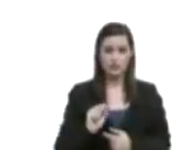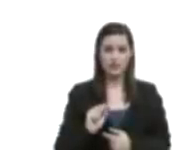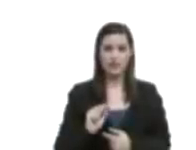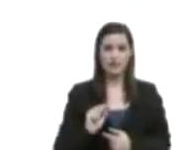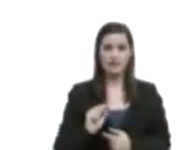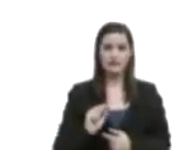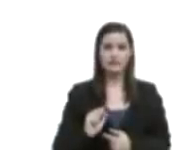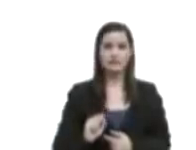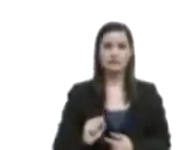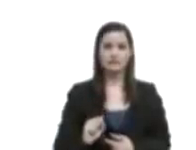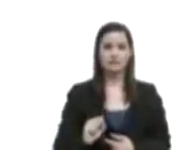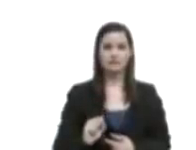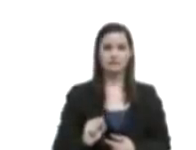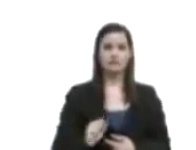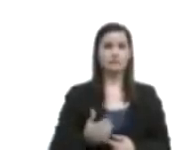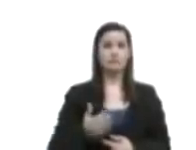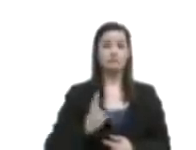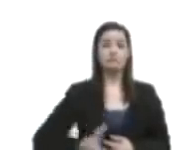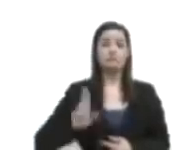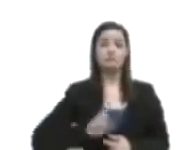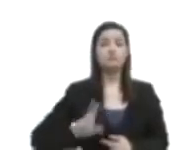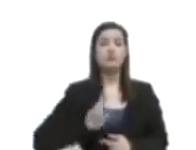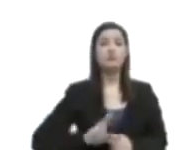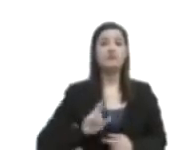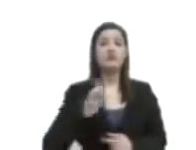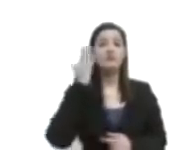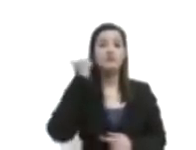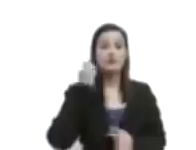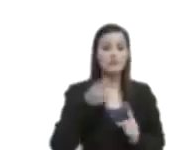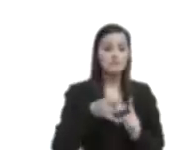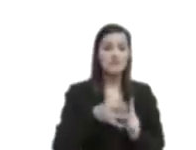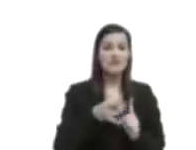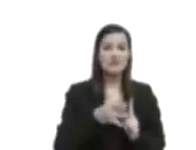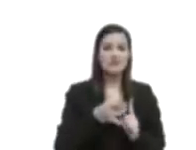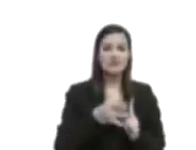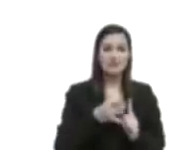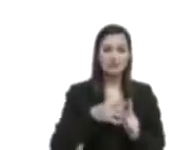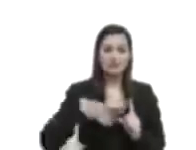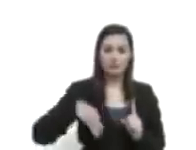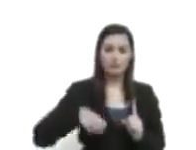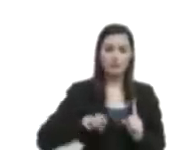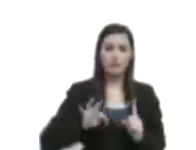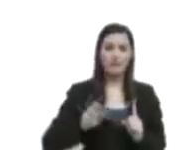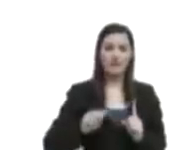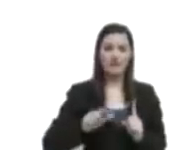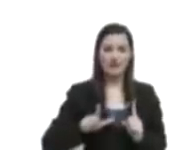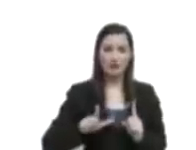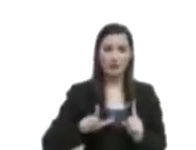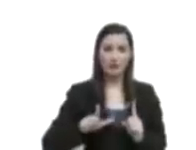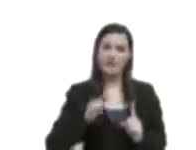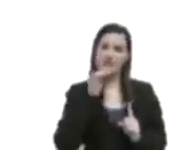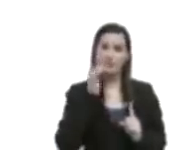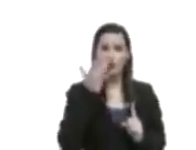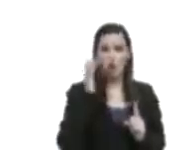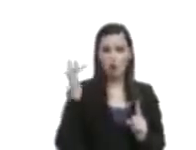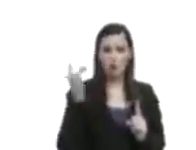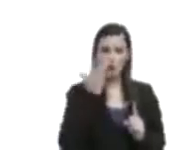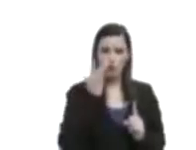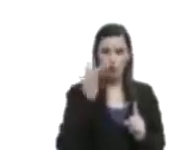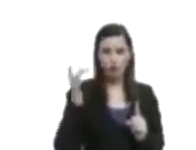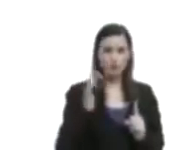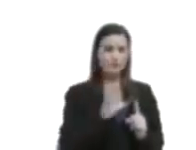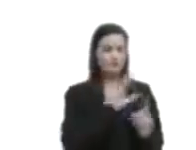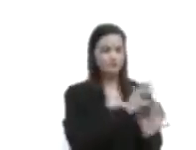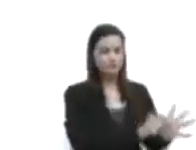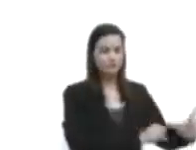na metalúrgica para purificação do metal. Quando você colhe o metal da natureza, o ouro